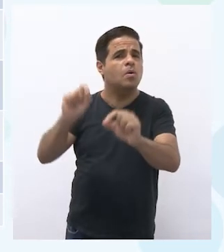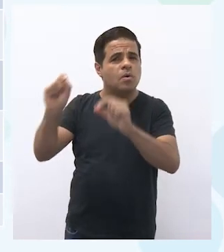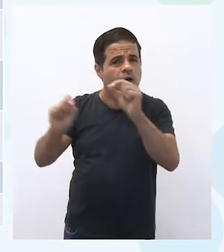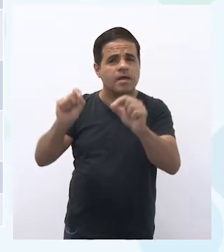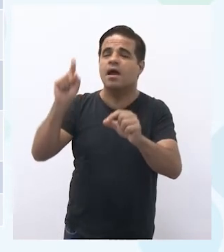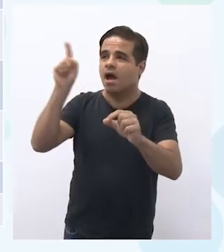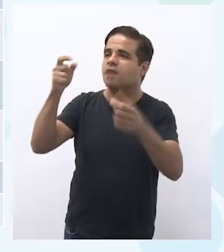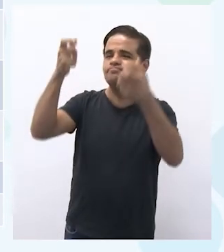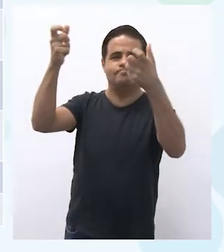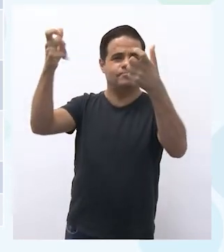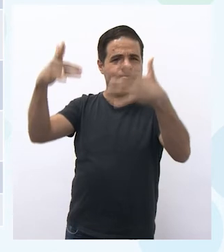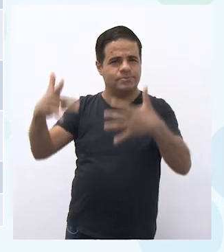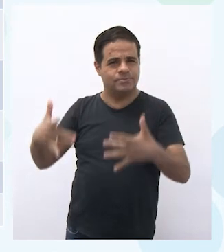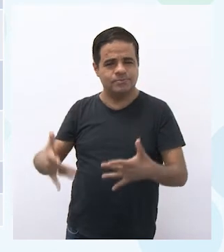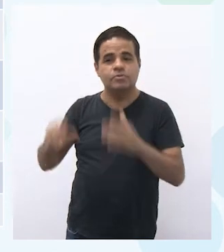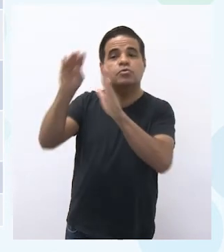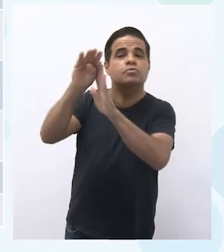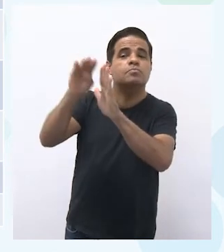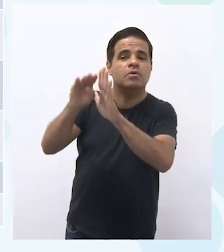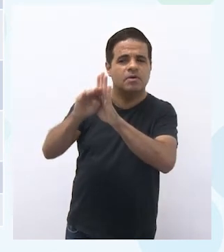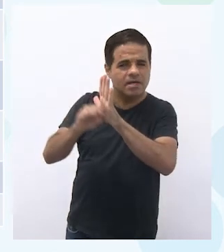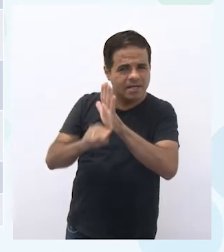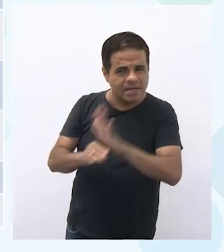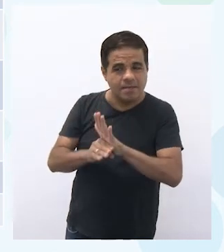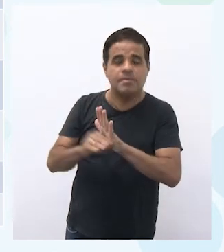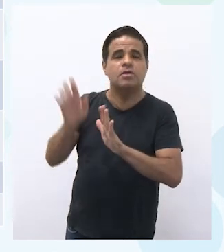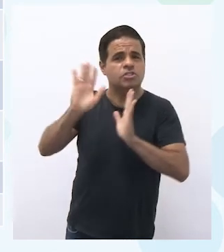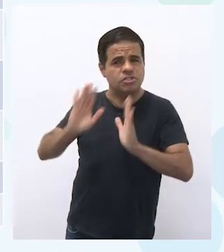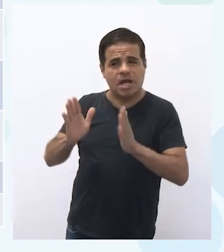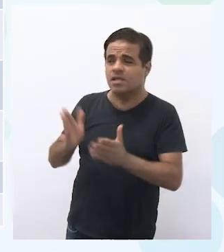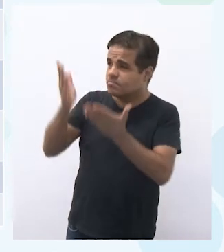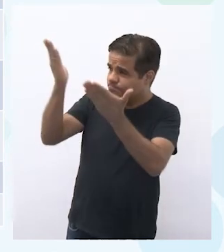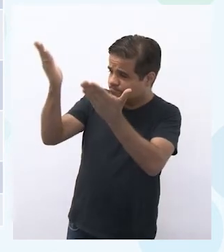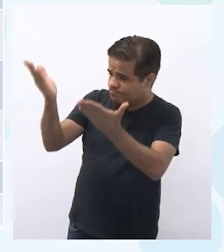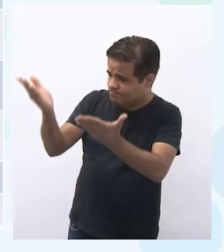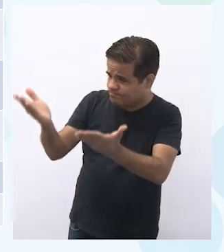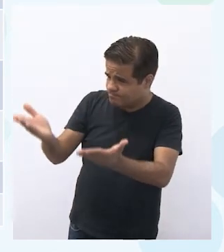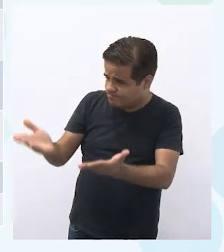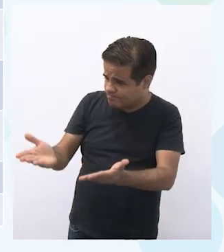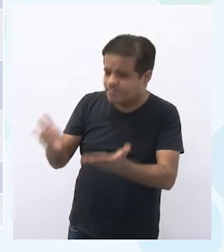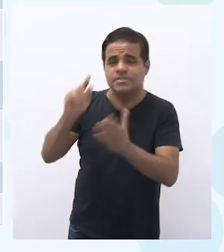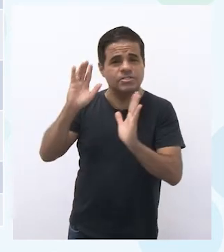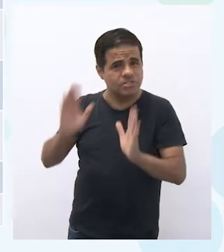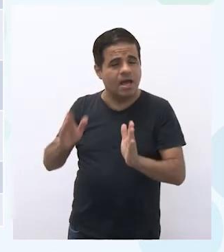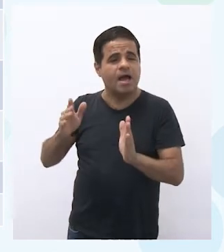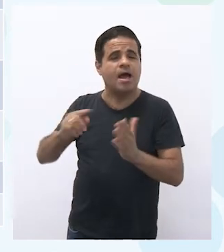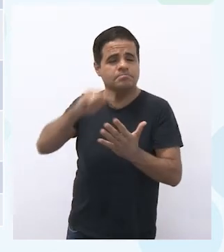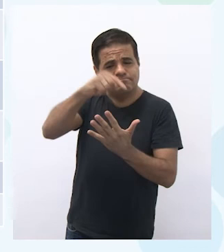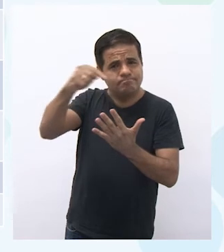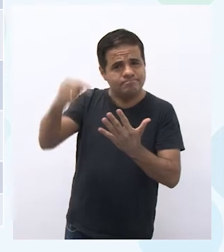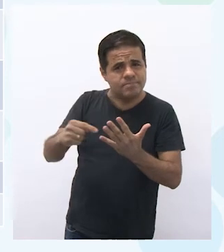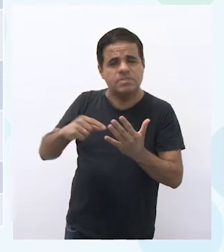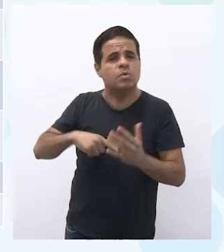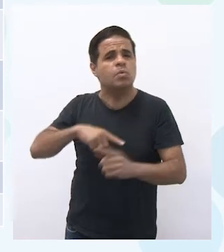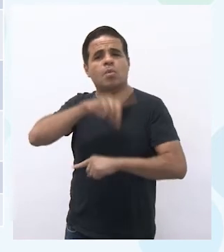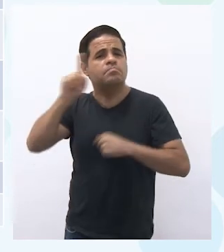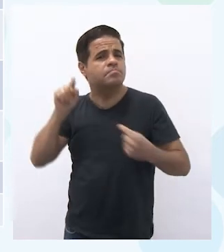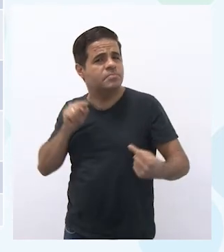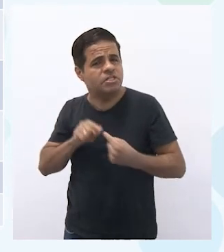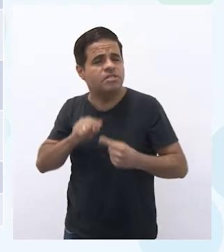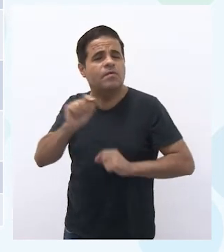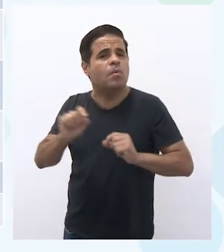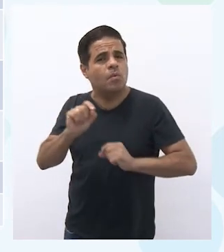a discriminação aí dos programas que nós já fizemos dessa série. Então, o objetivo é que a